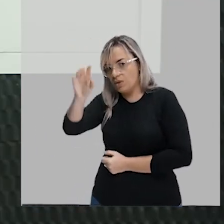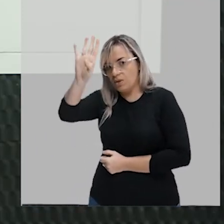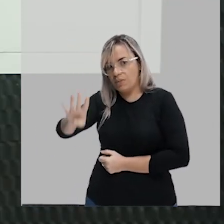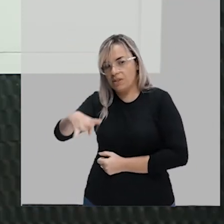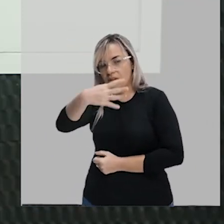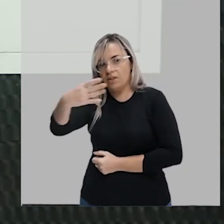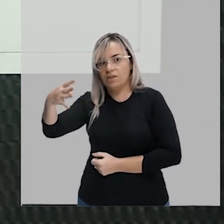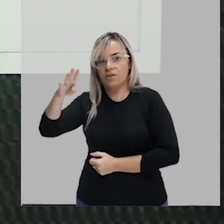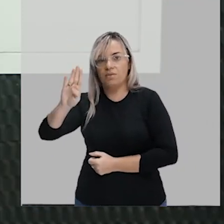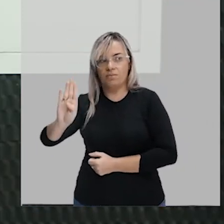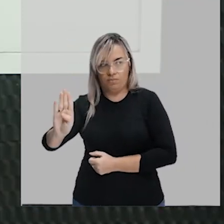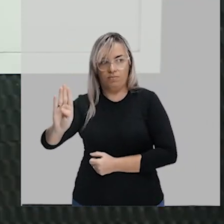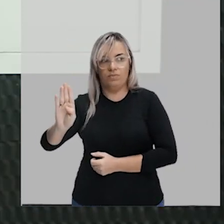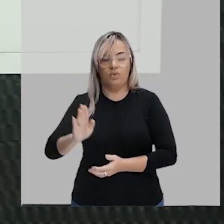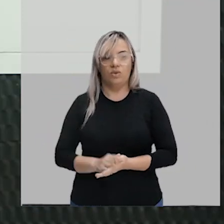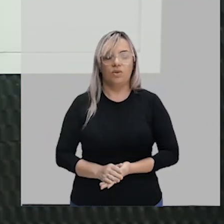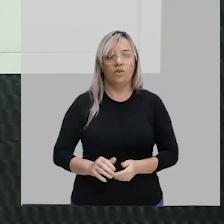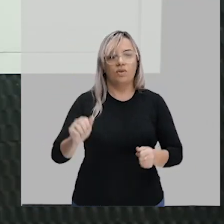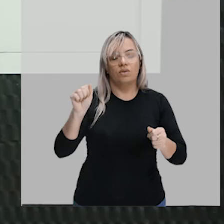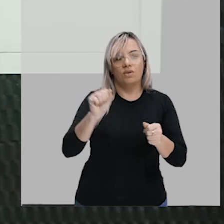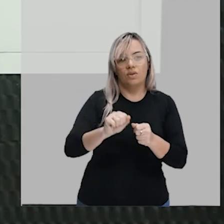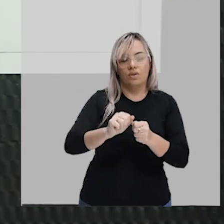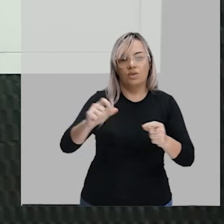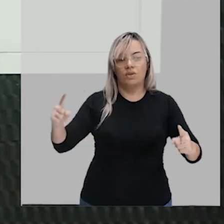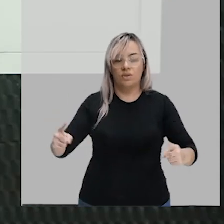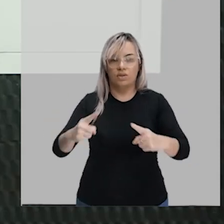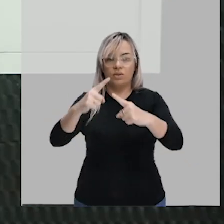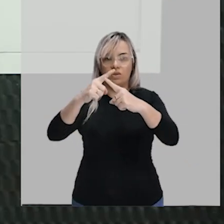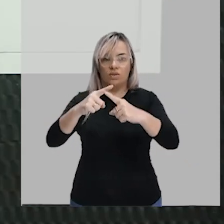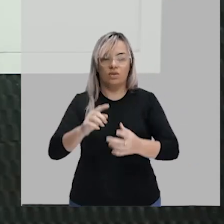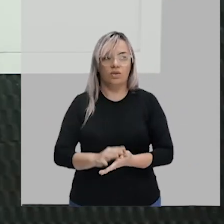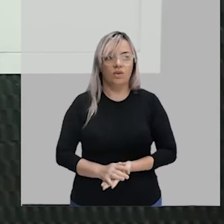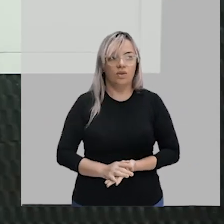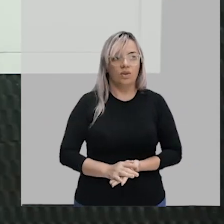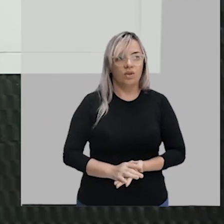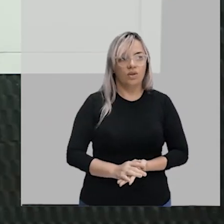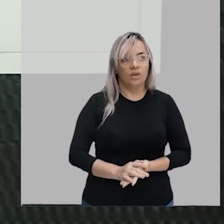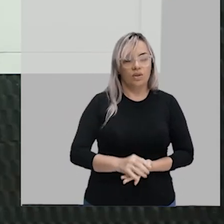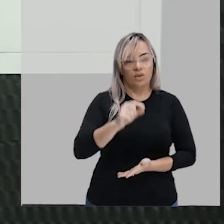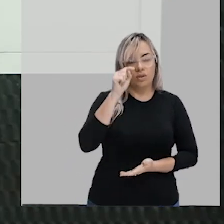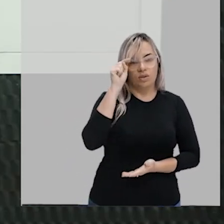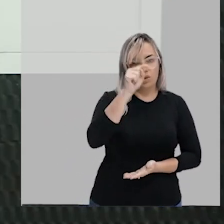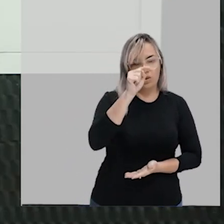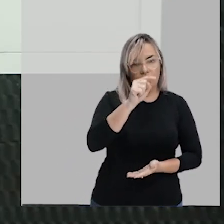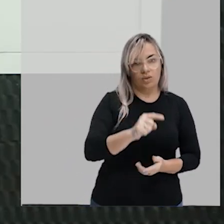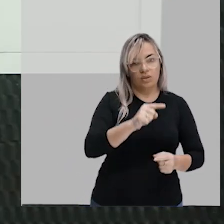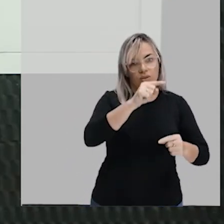Certo? Quando você realizar a multiplicação dos elementos da primeira linha com a